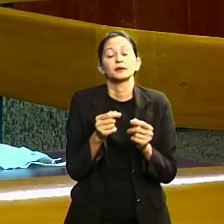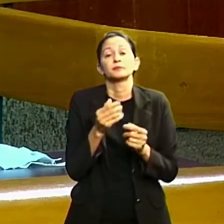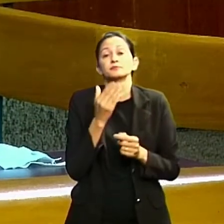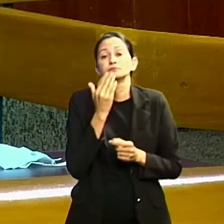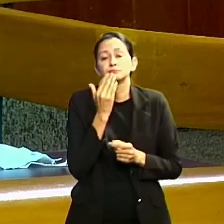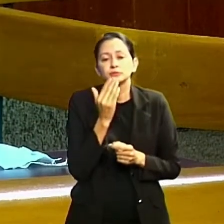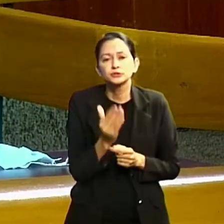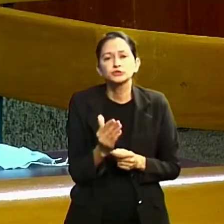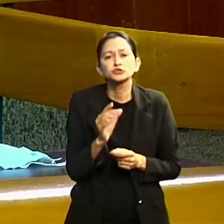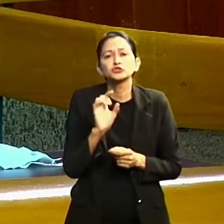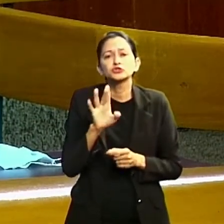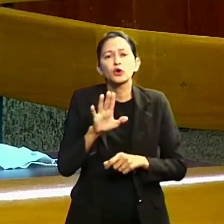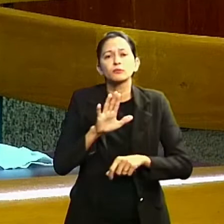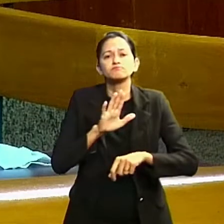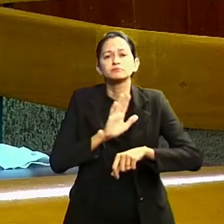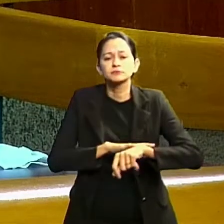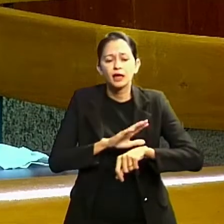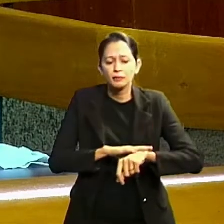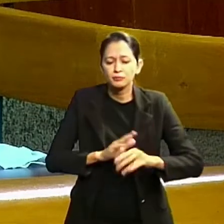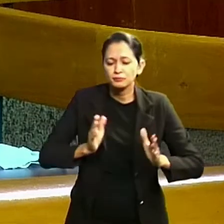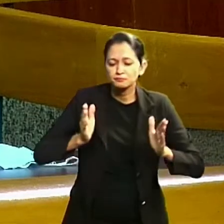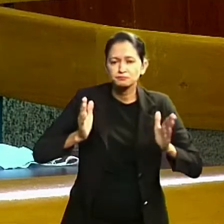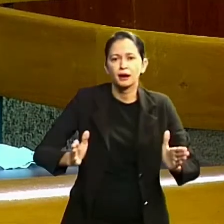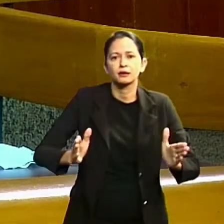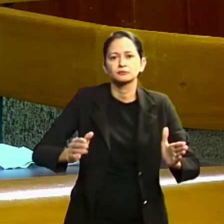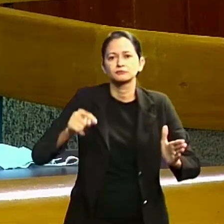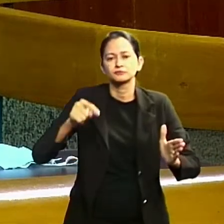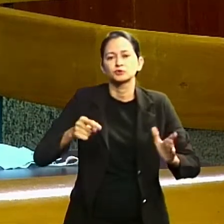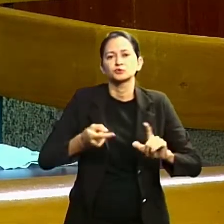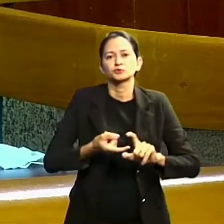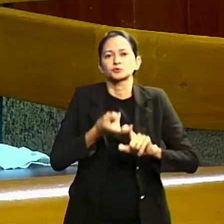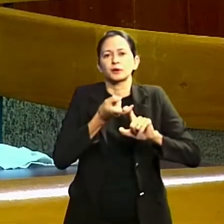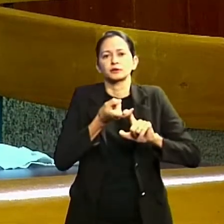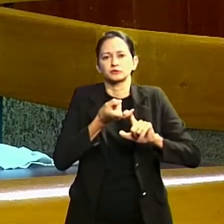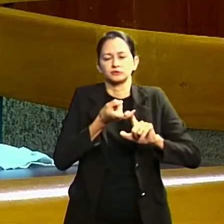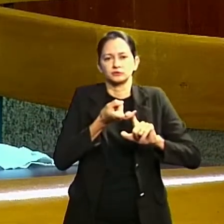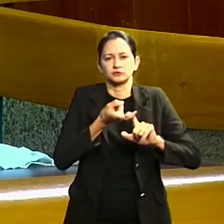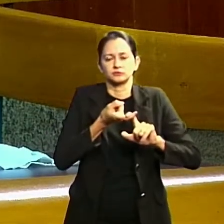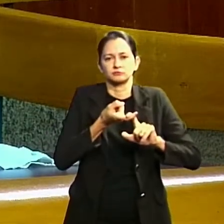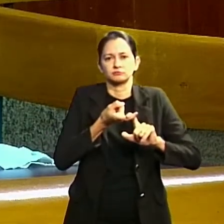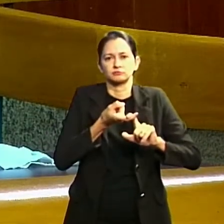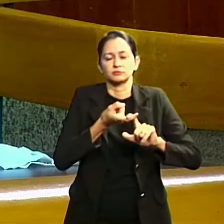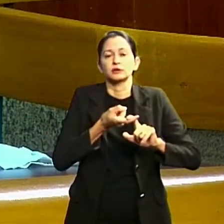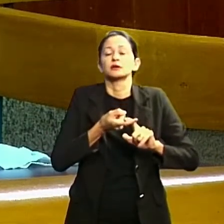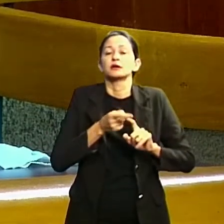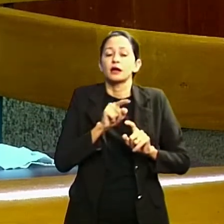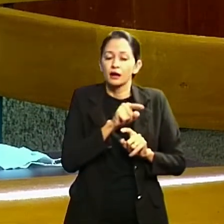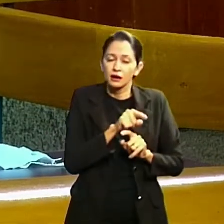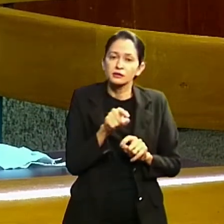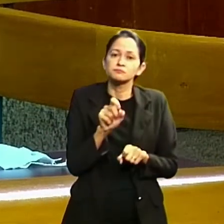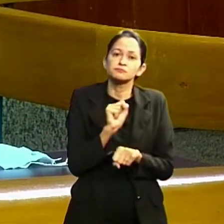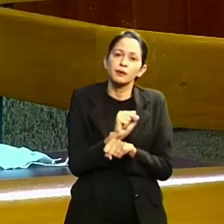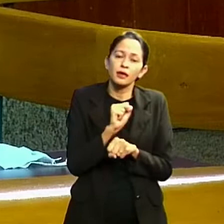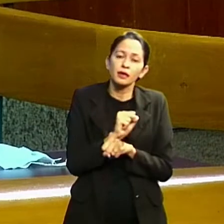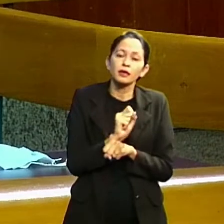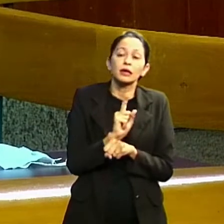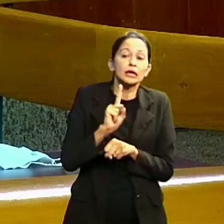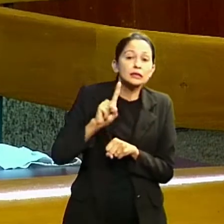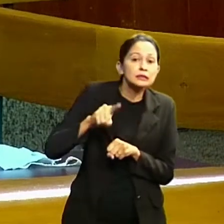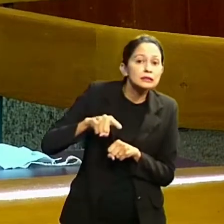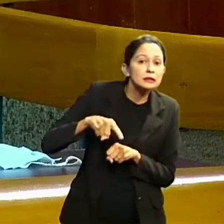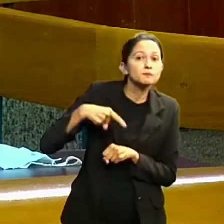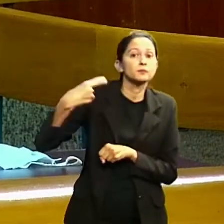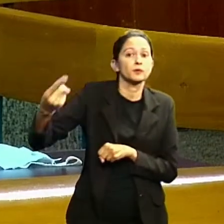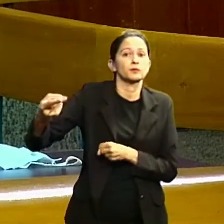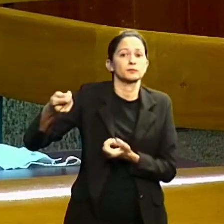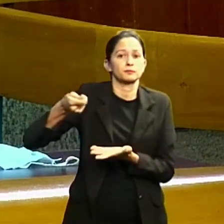momentaneamente suspendesse os pagamentos, ou seja, dando oportunidade para que se